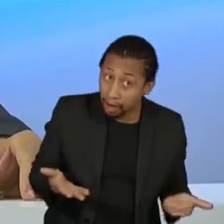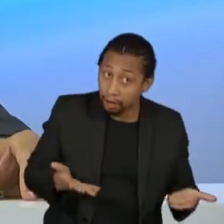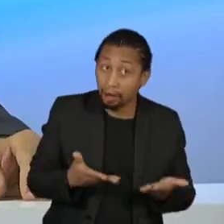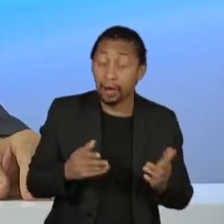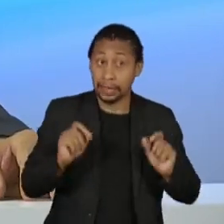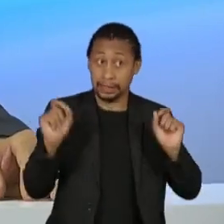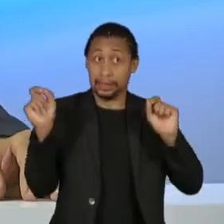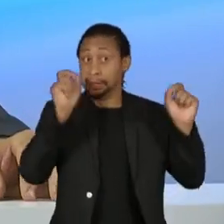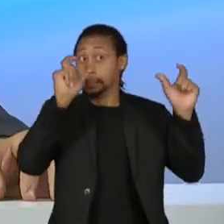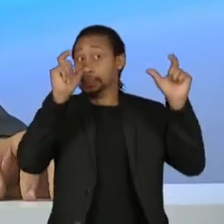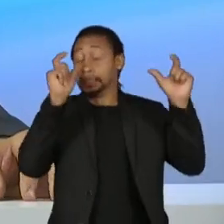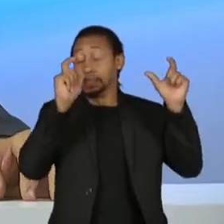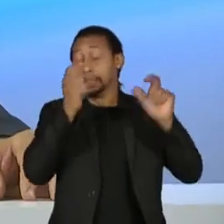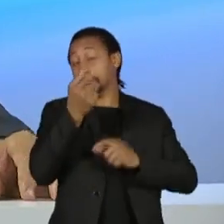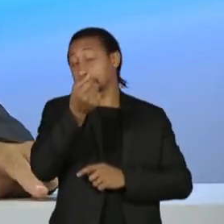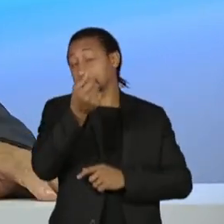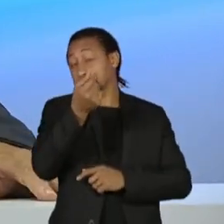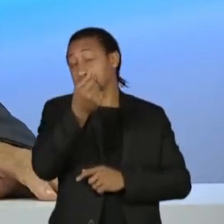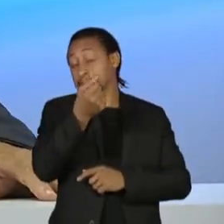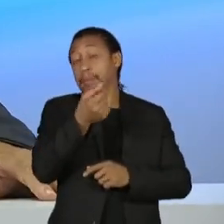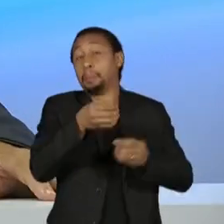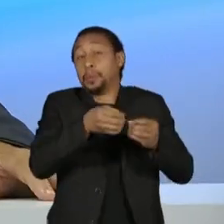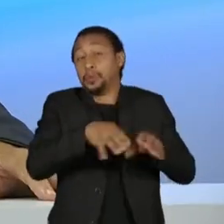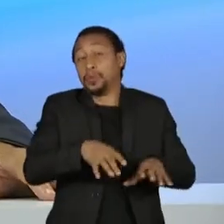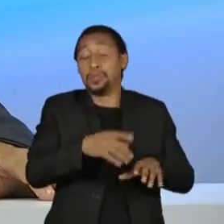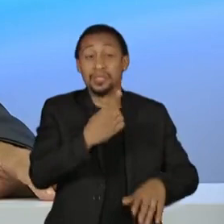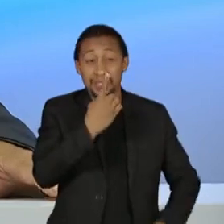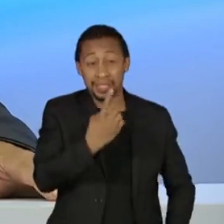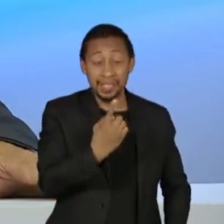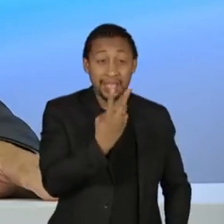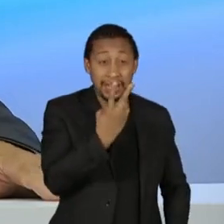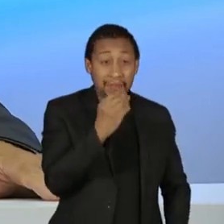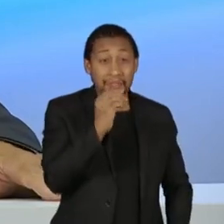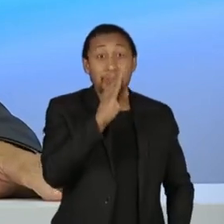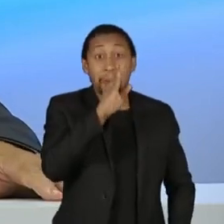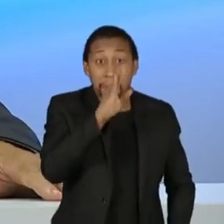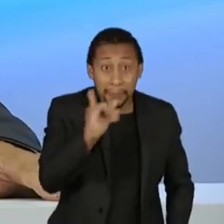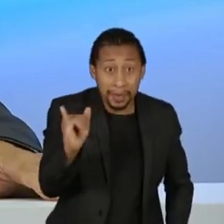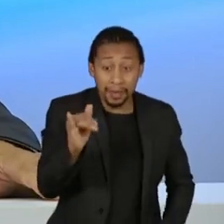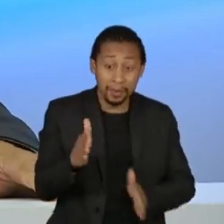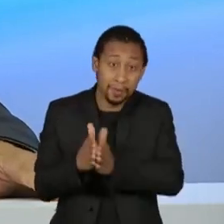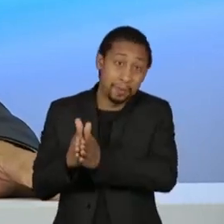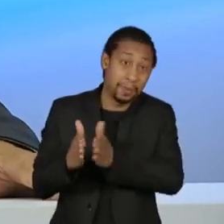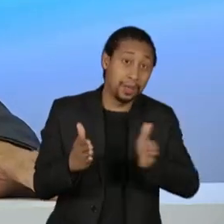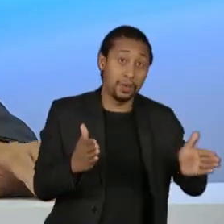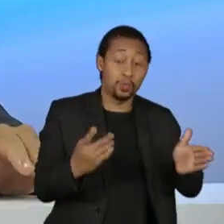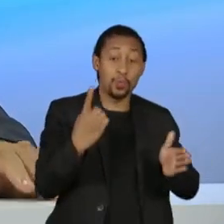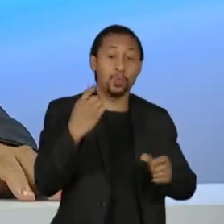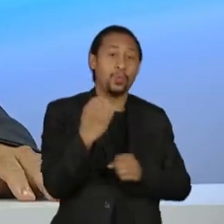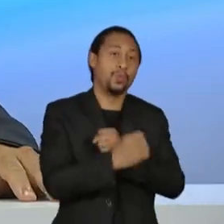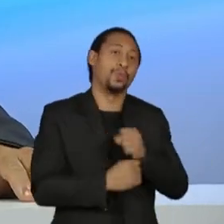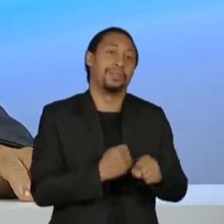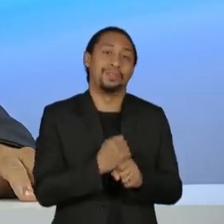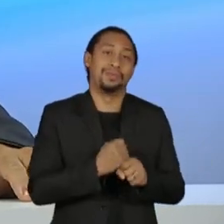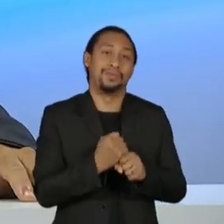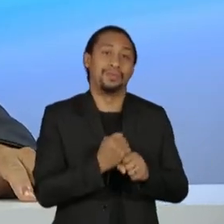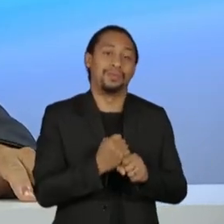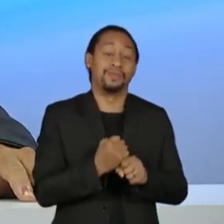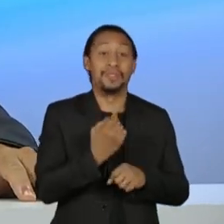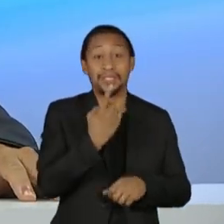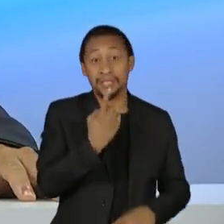que está projetado de mais de 120 bilhões em um ano, 120 bi dos estados